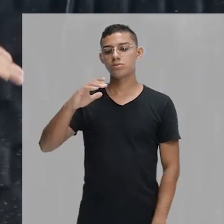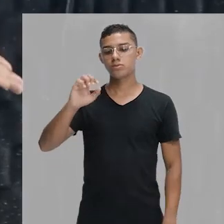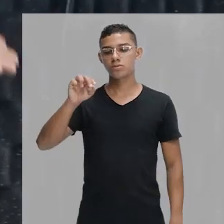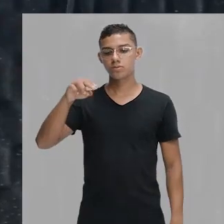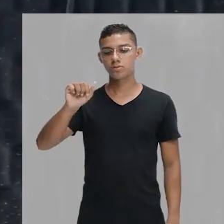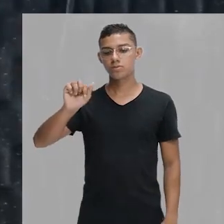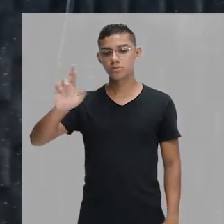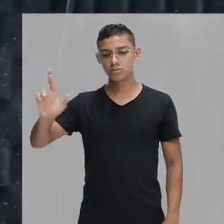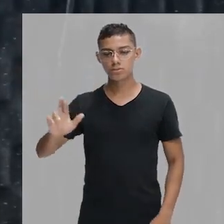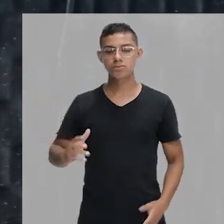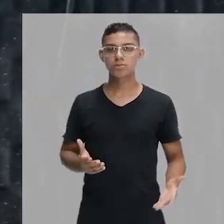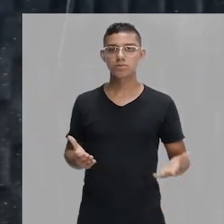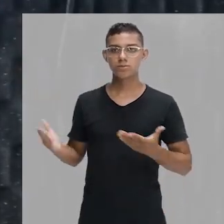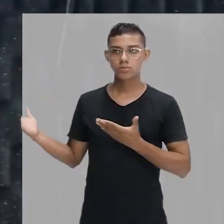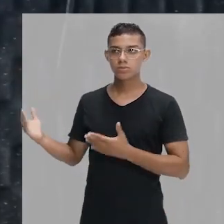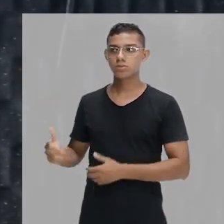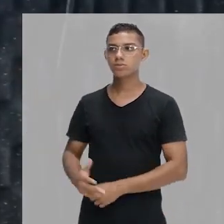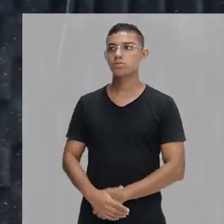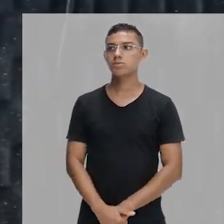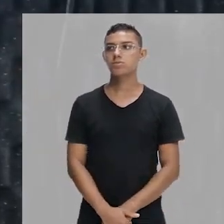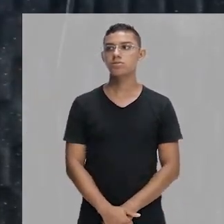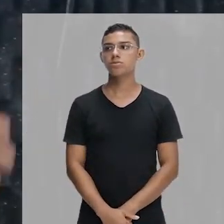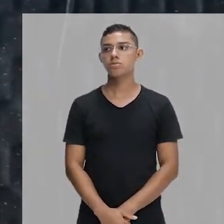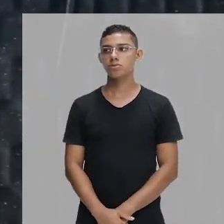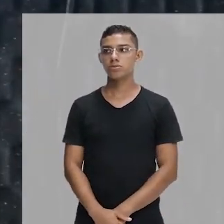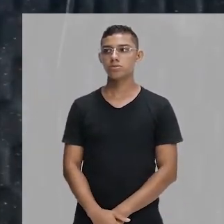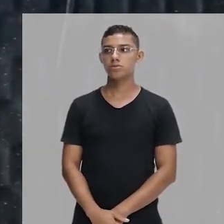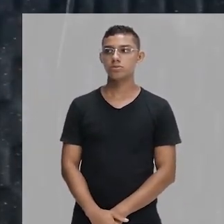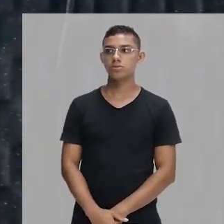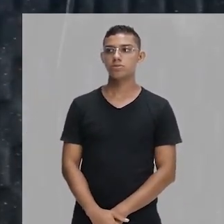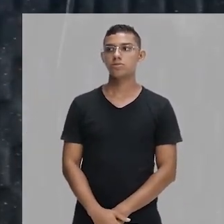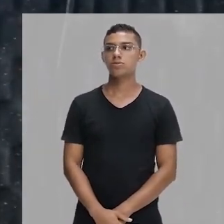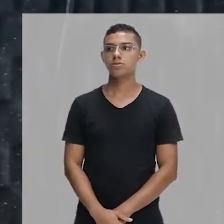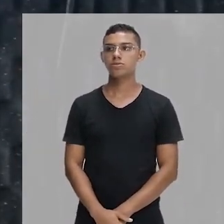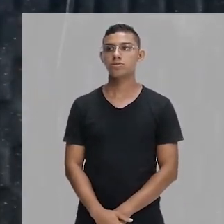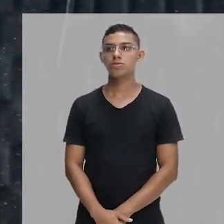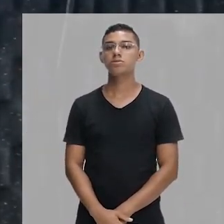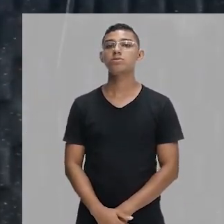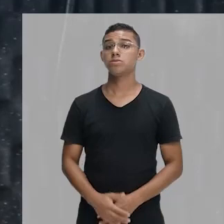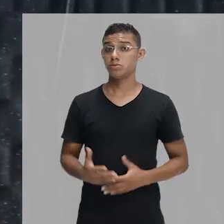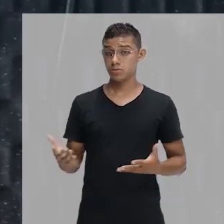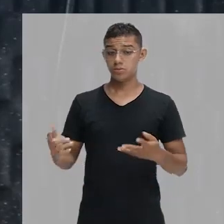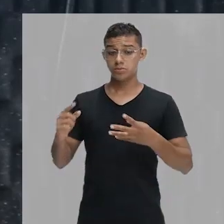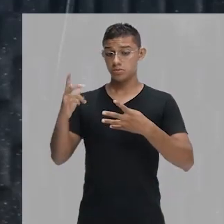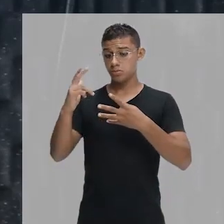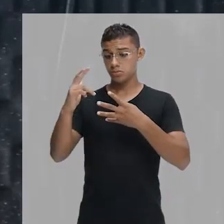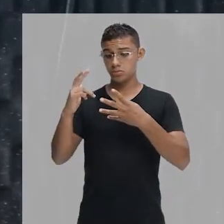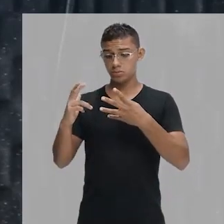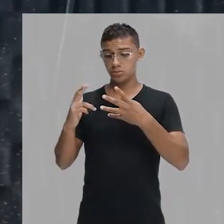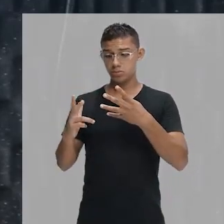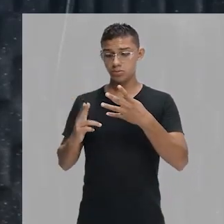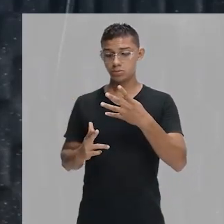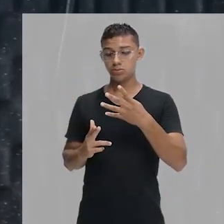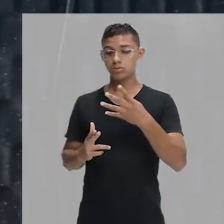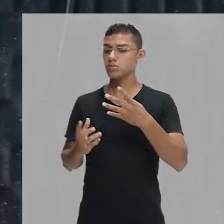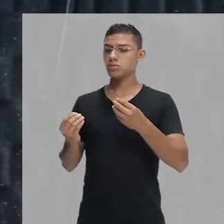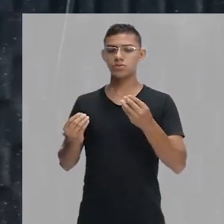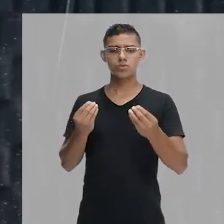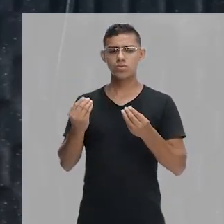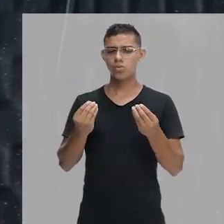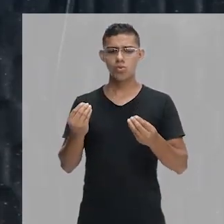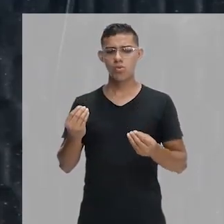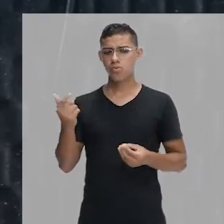cenaras, cenara, cenáramos, cenarais e cenaram, tá? Então, vamos ver aqui como fica